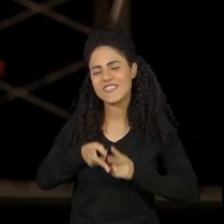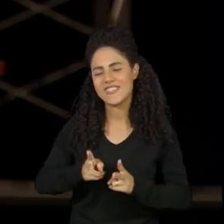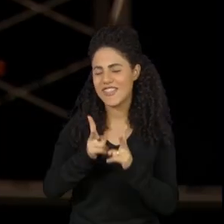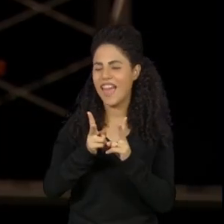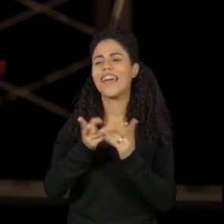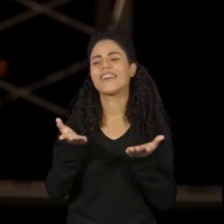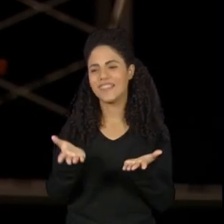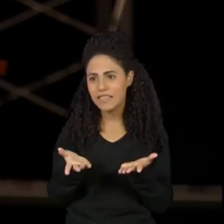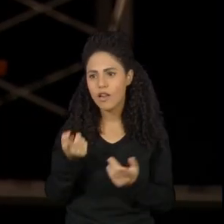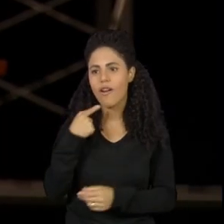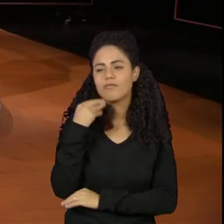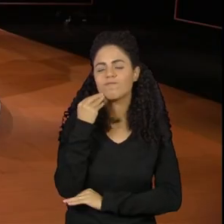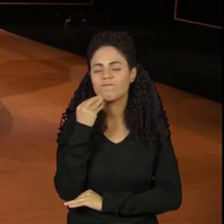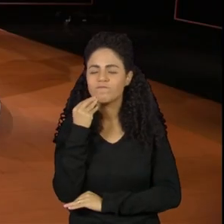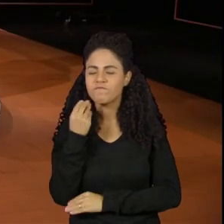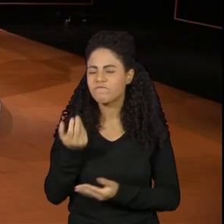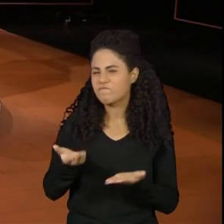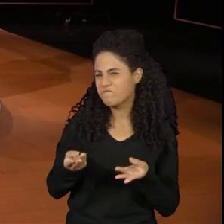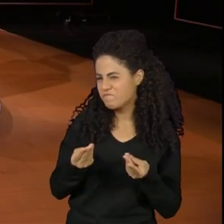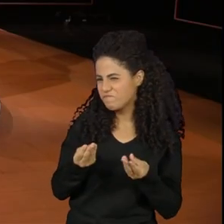Então, assim, eu sempre tinha...